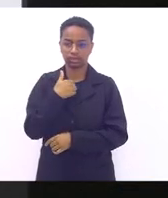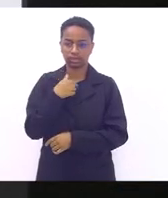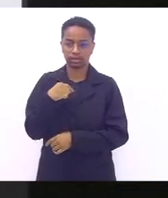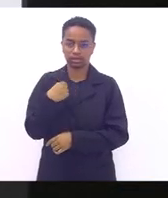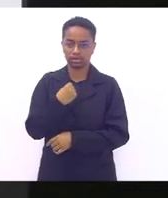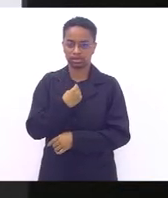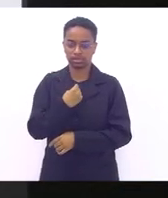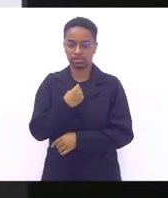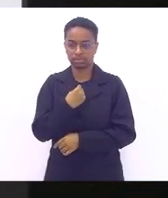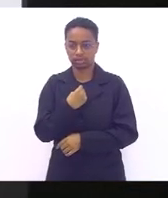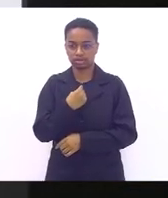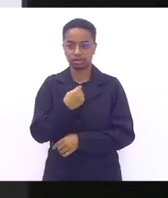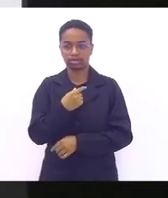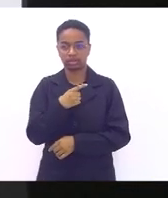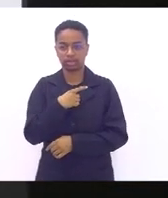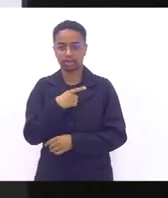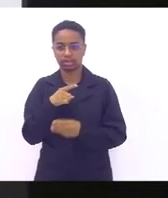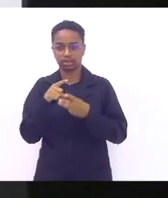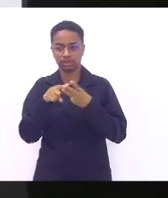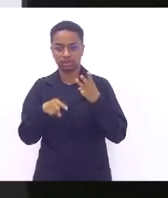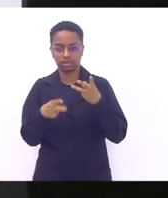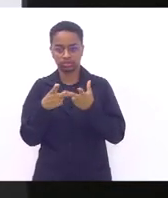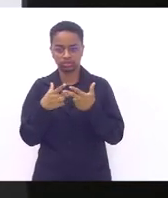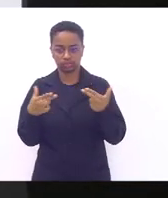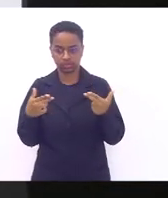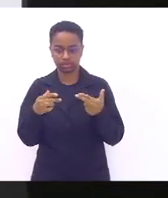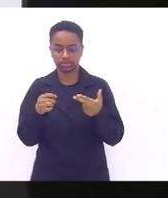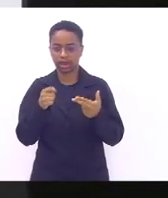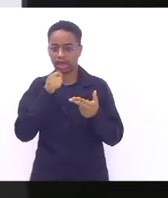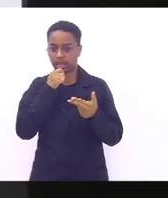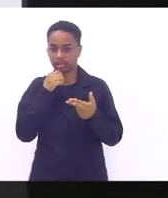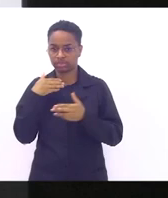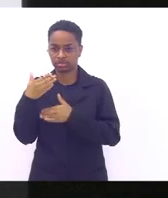por exemplo, são as três coisas que estão em andamento.